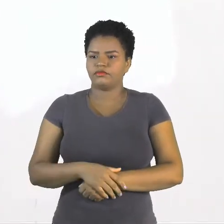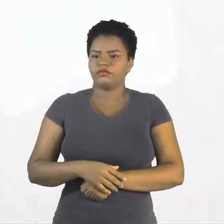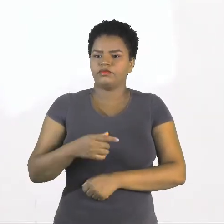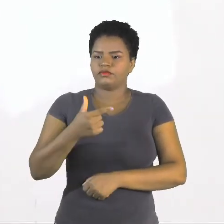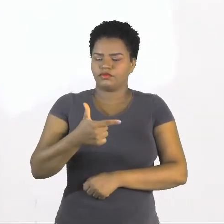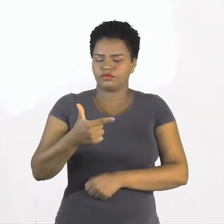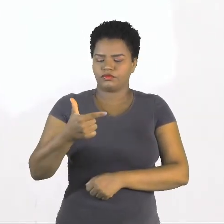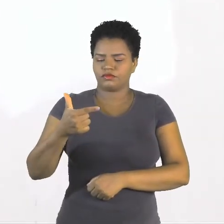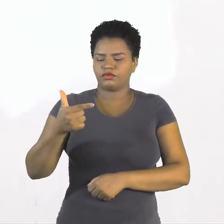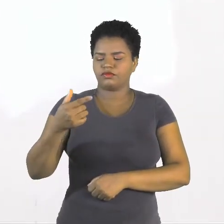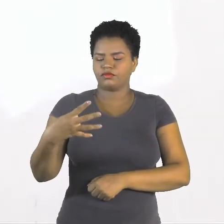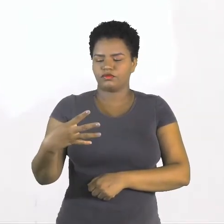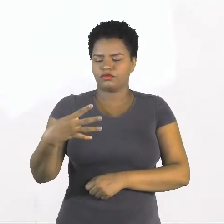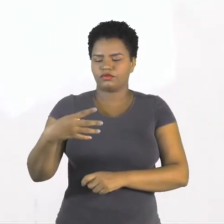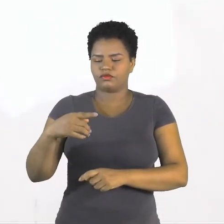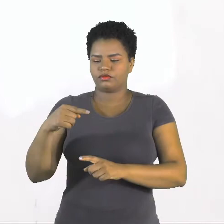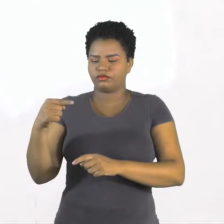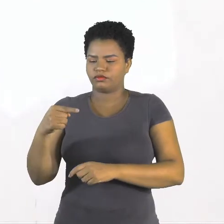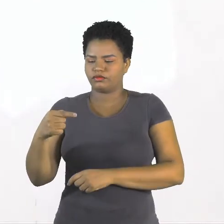menos